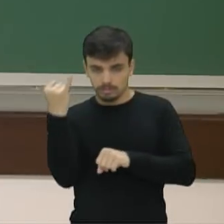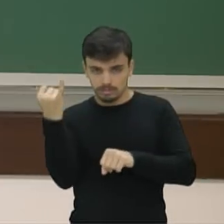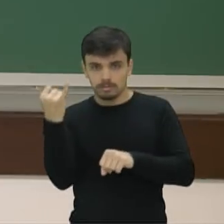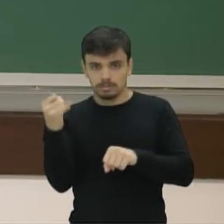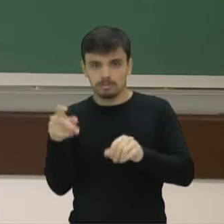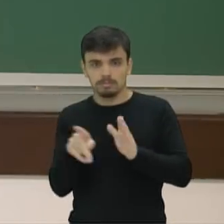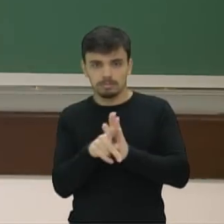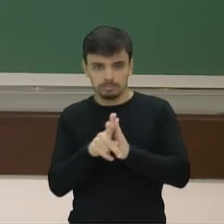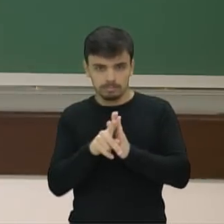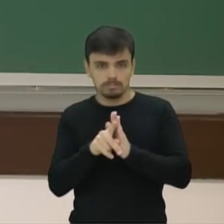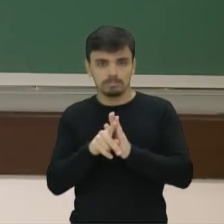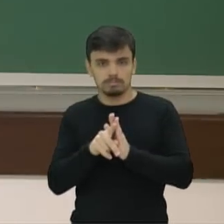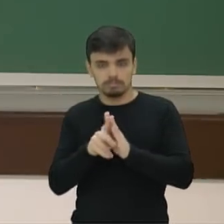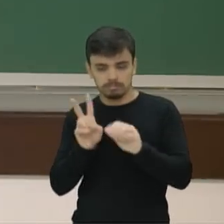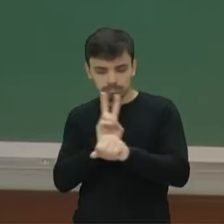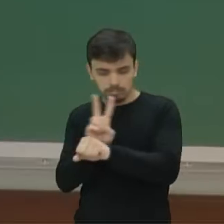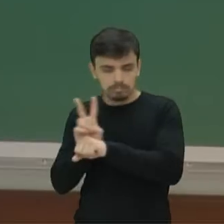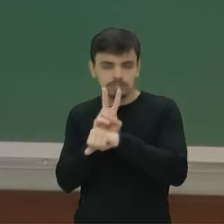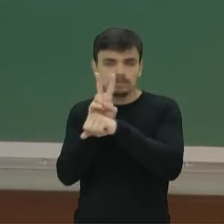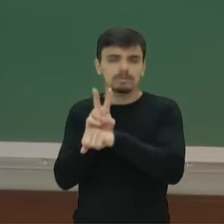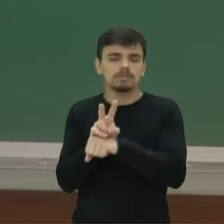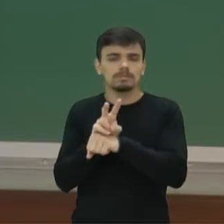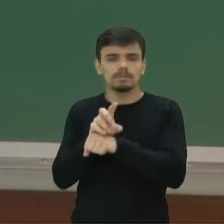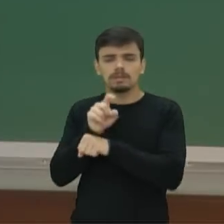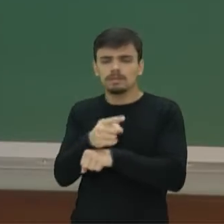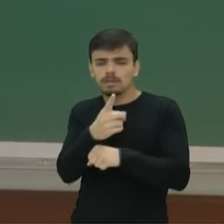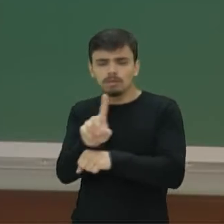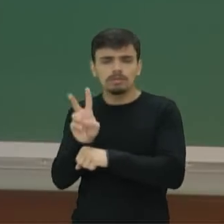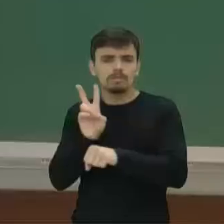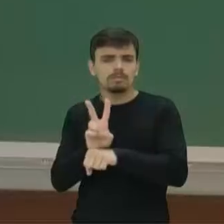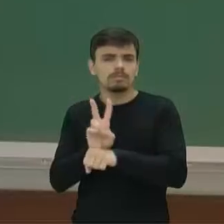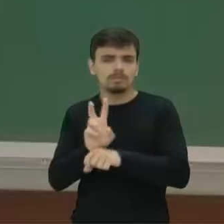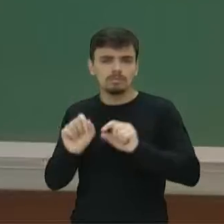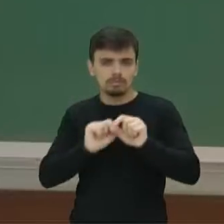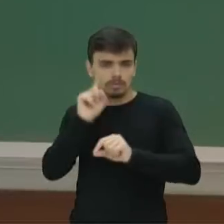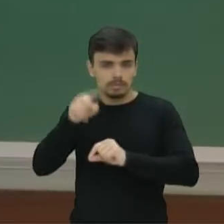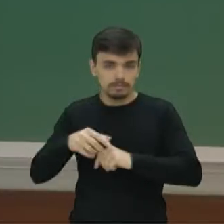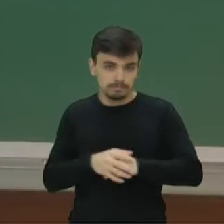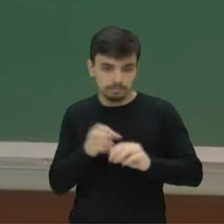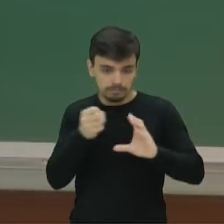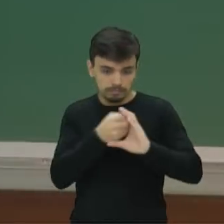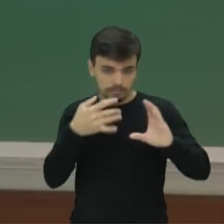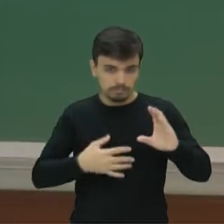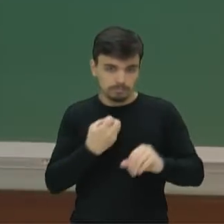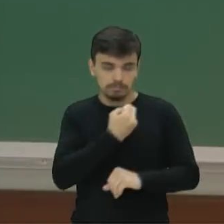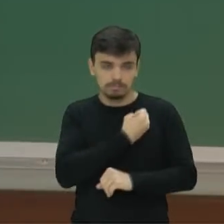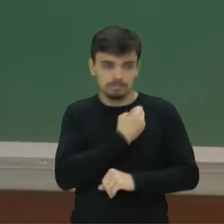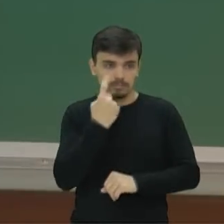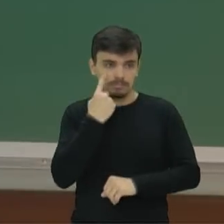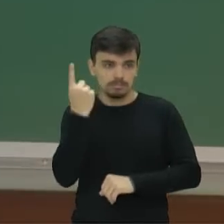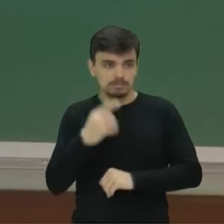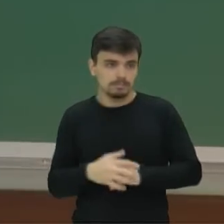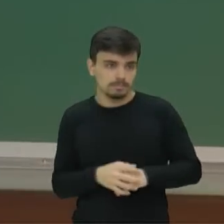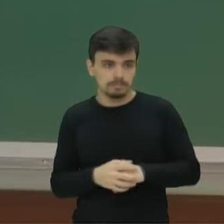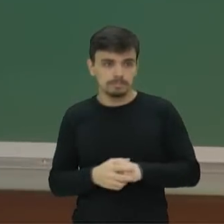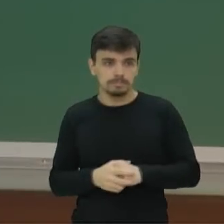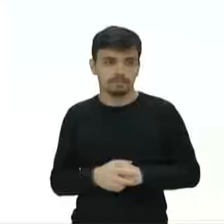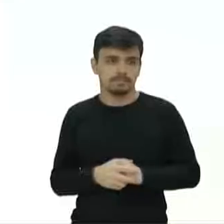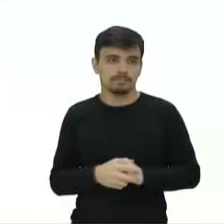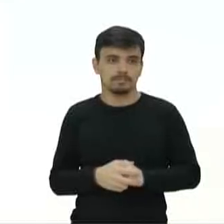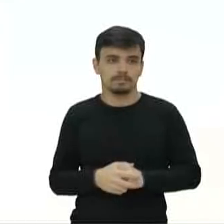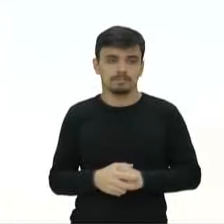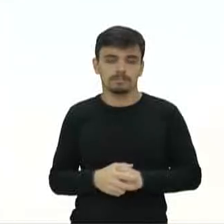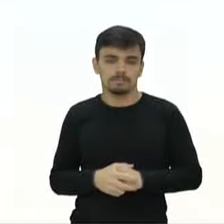unidades de conservação. E essas unidades de conservação, elas são classificadas em grupos. Veja ali, ó.